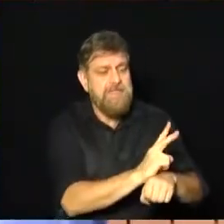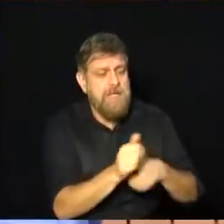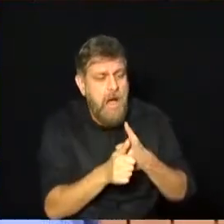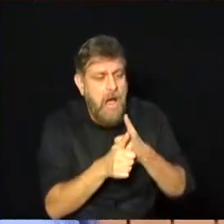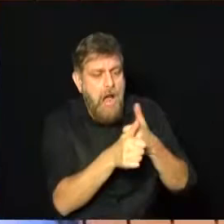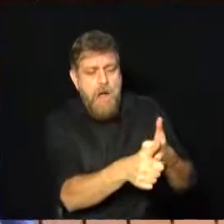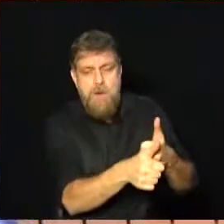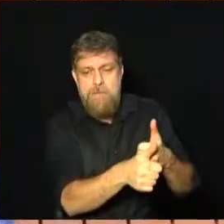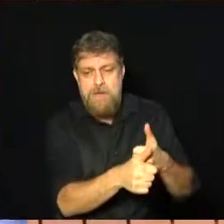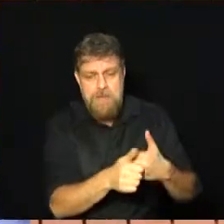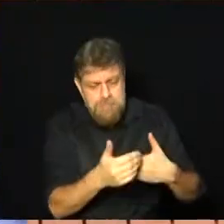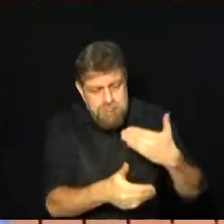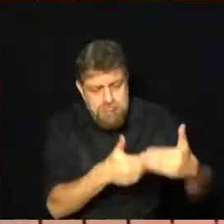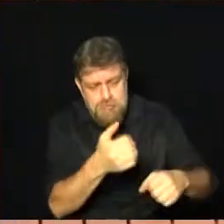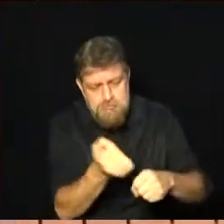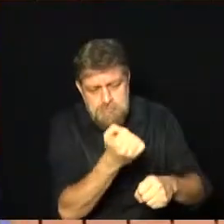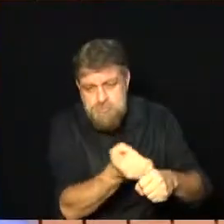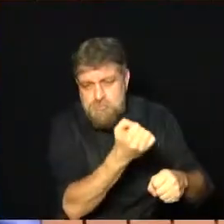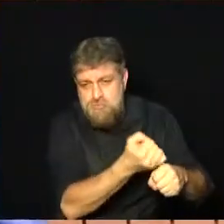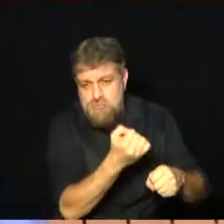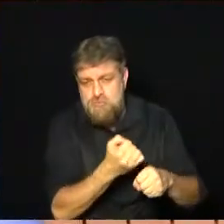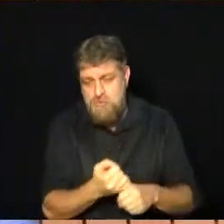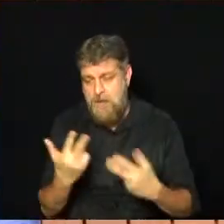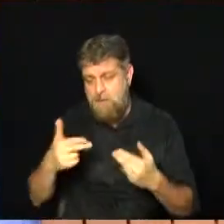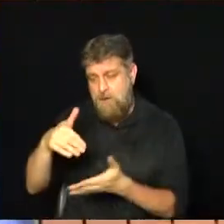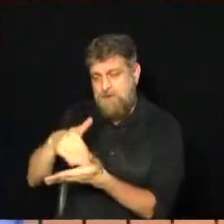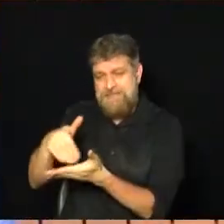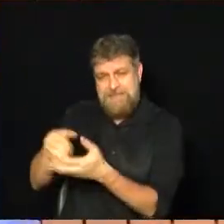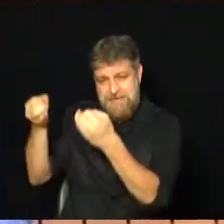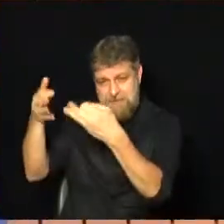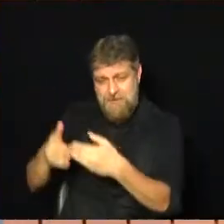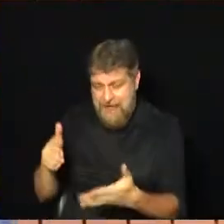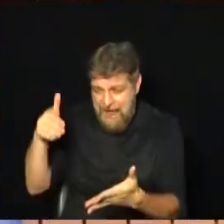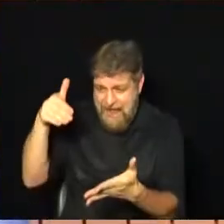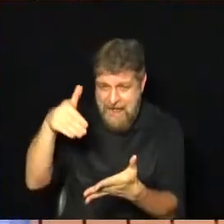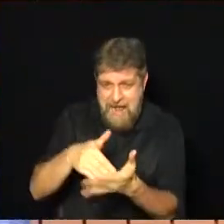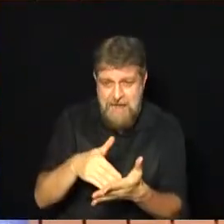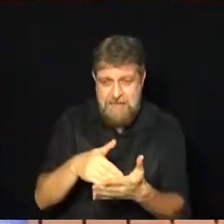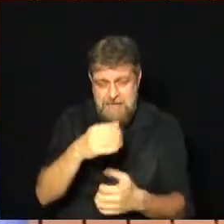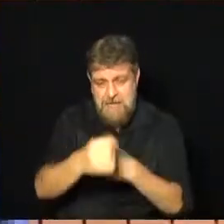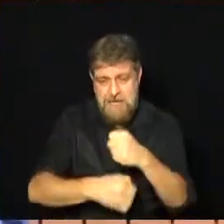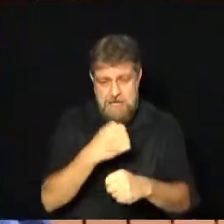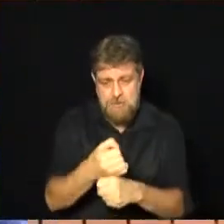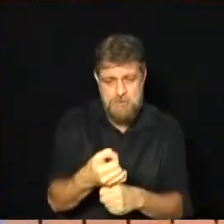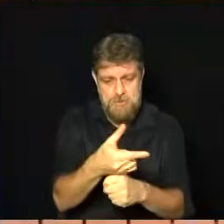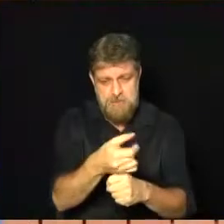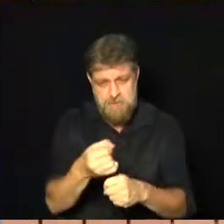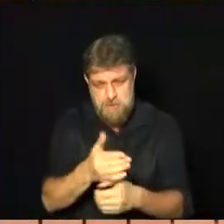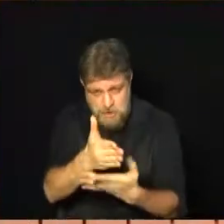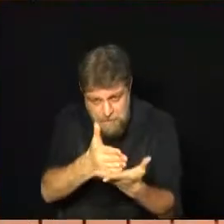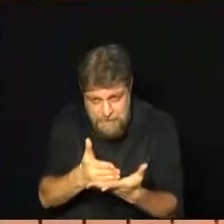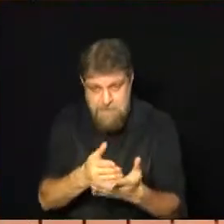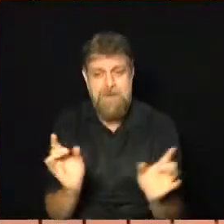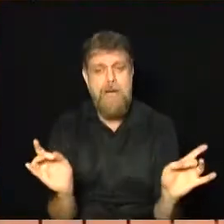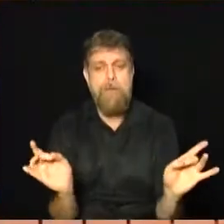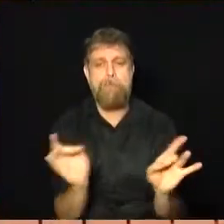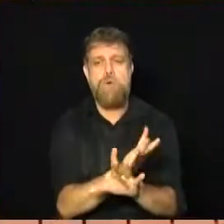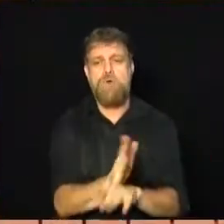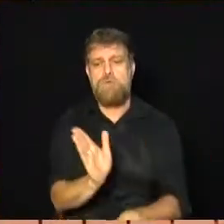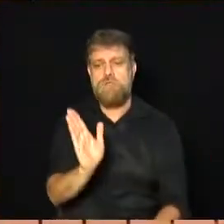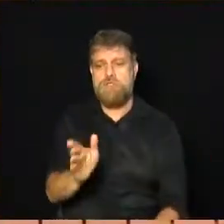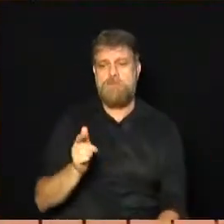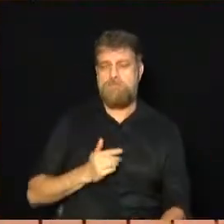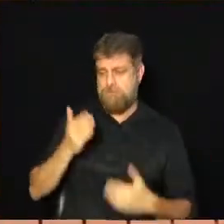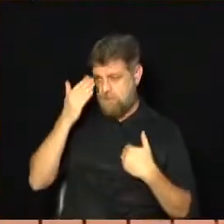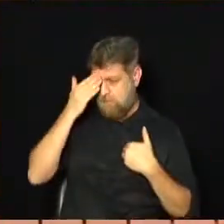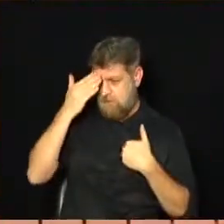o desenrolar dessa obra aí, como o secretário falou, que até meados de 2022 vai estar concluída. Muito obrigado pela